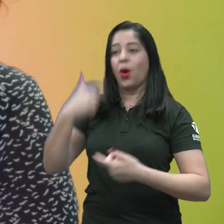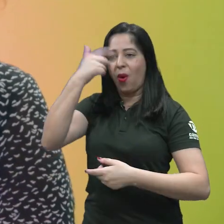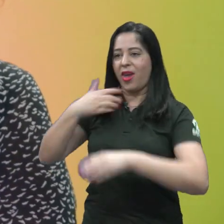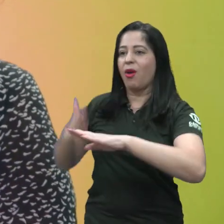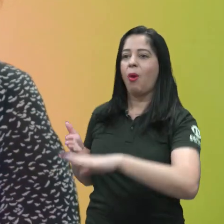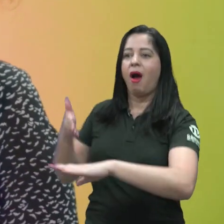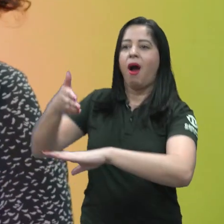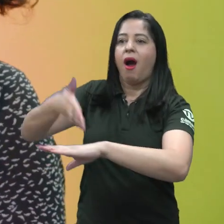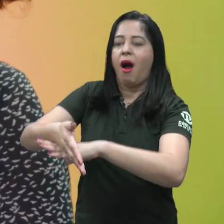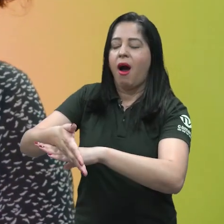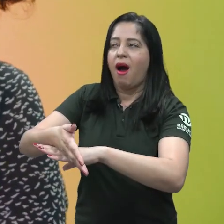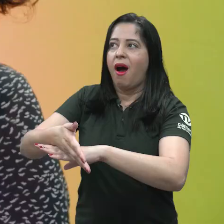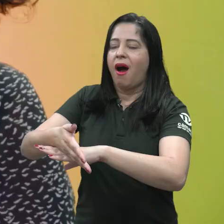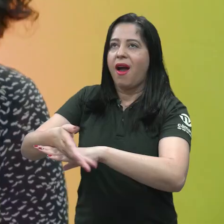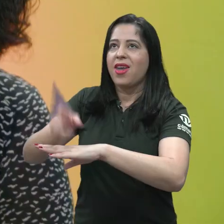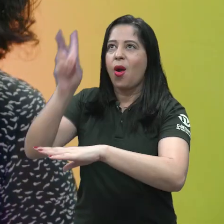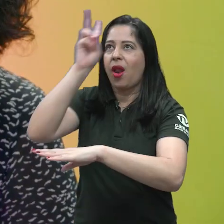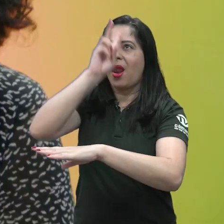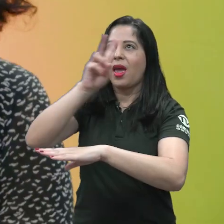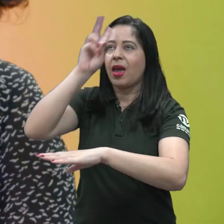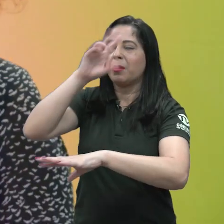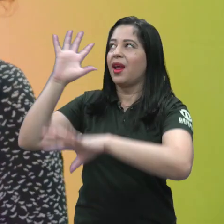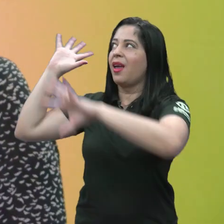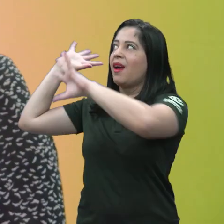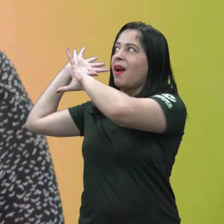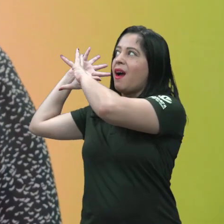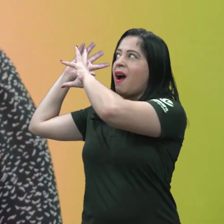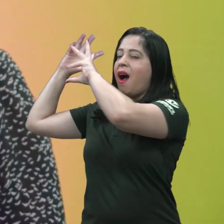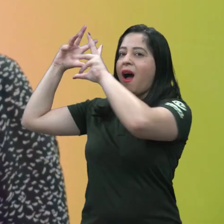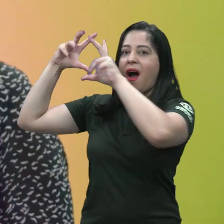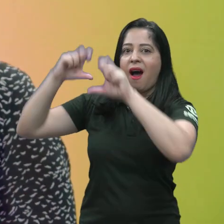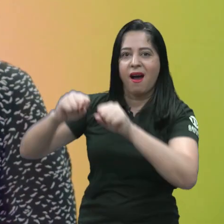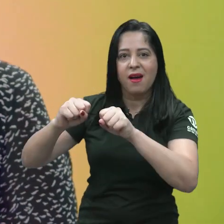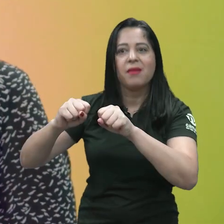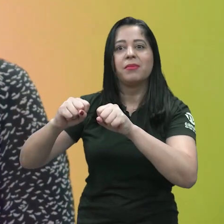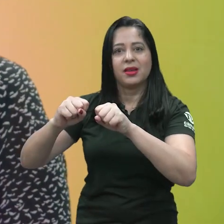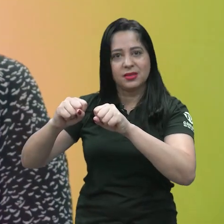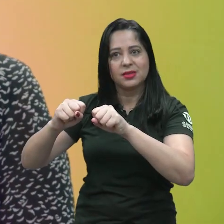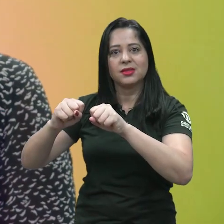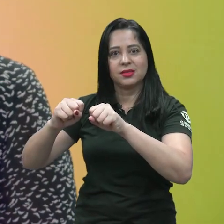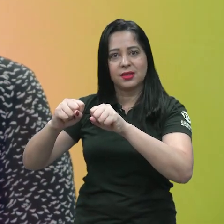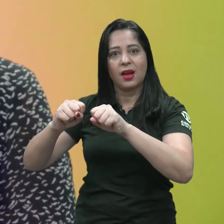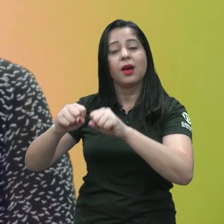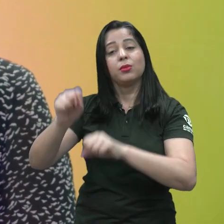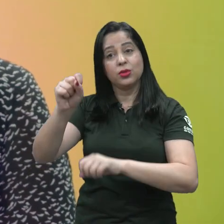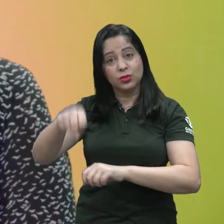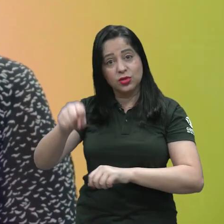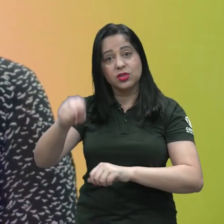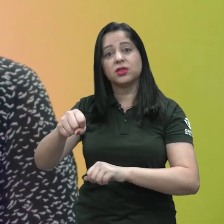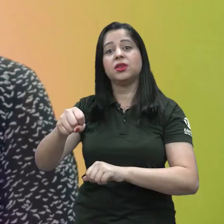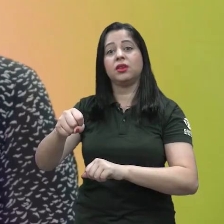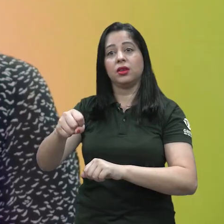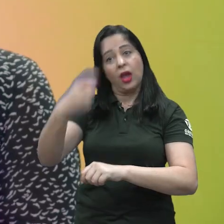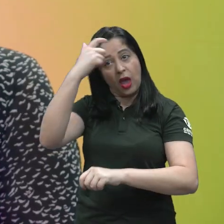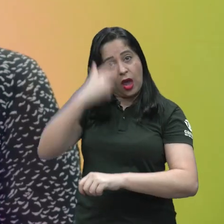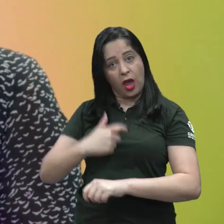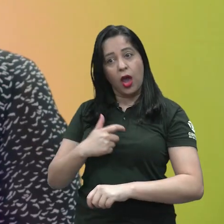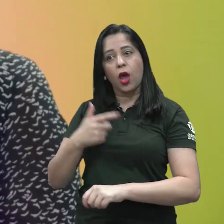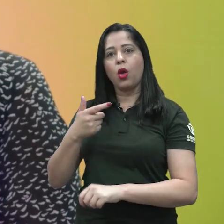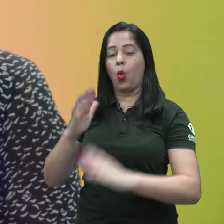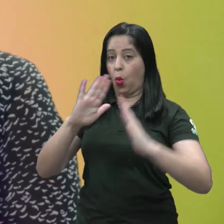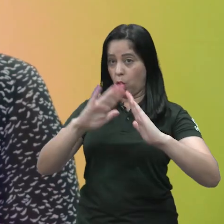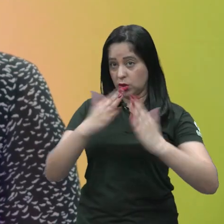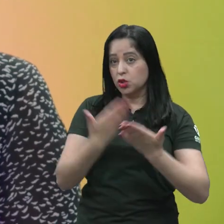para esse ambiente também é devolver um pouco aquilo que eu recebi da escola, que foi, sim, uma educação, era uma